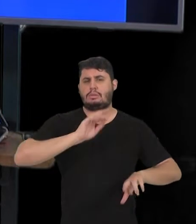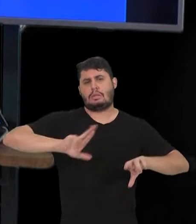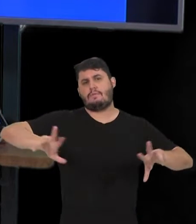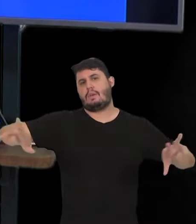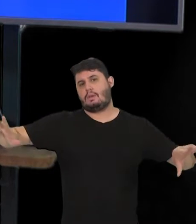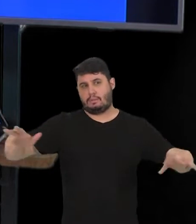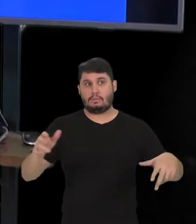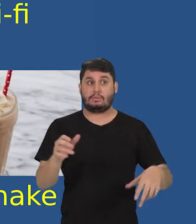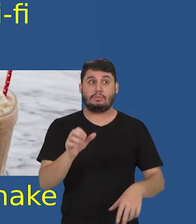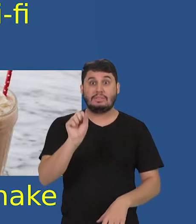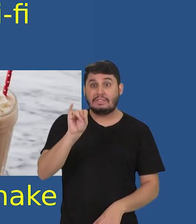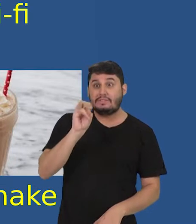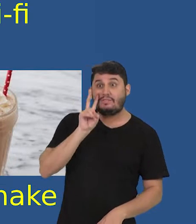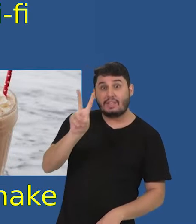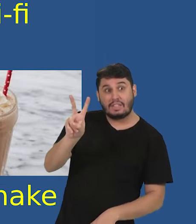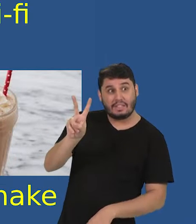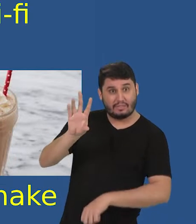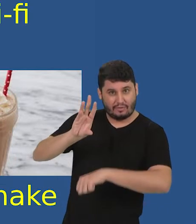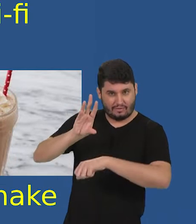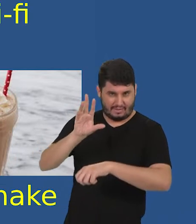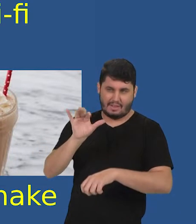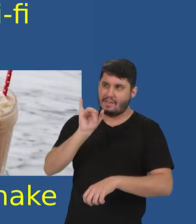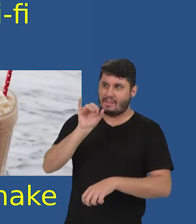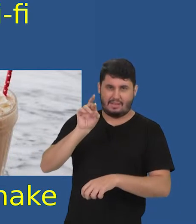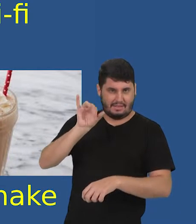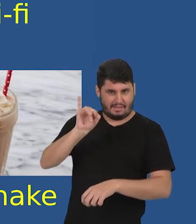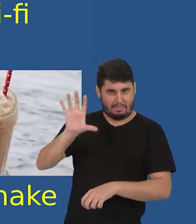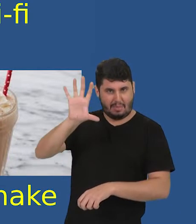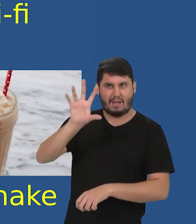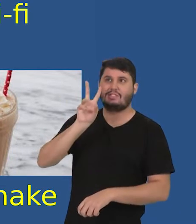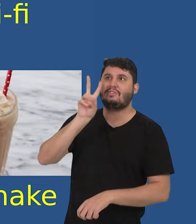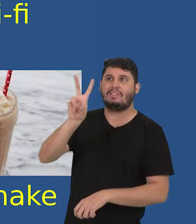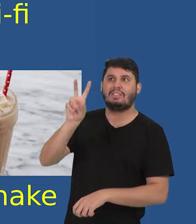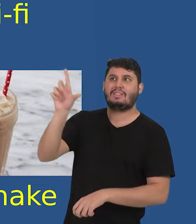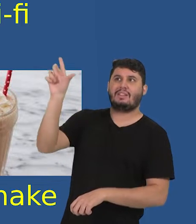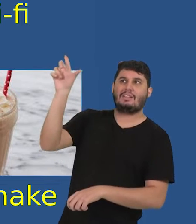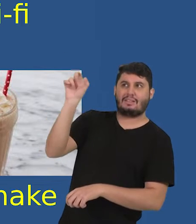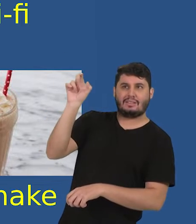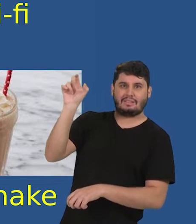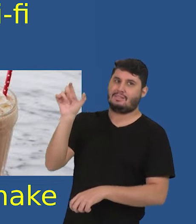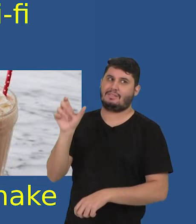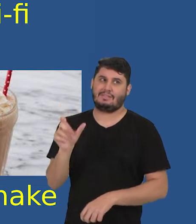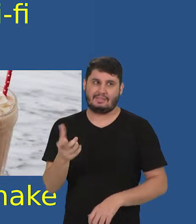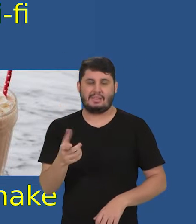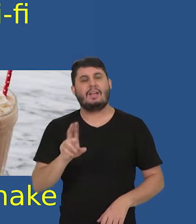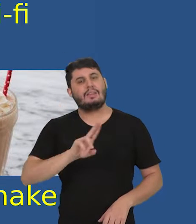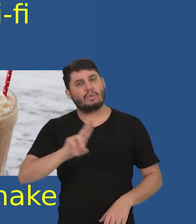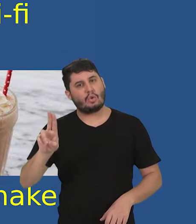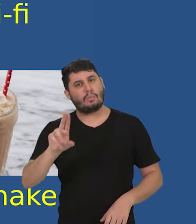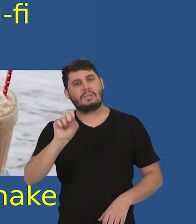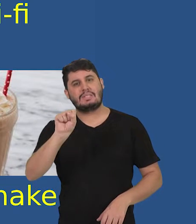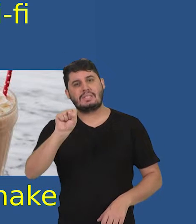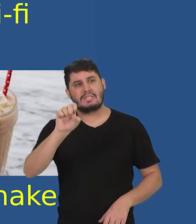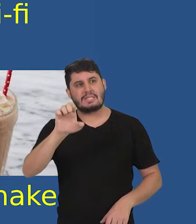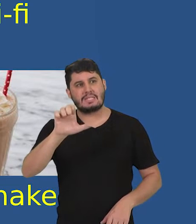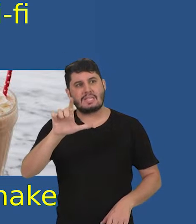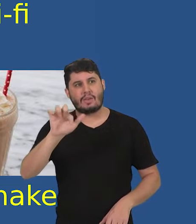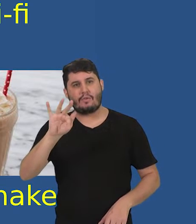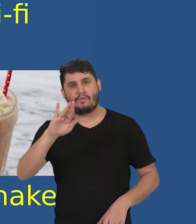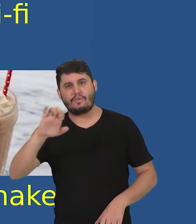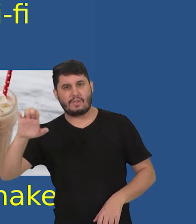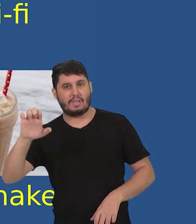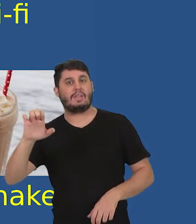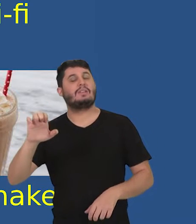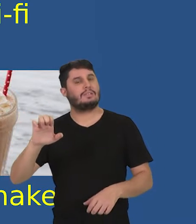quando a gente vê uma figura dessa, a gente não traduz, né? Todo mundo já repete automaticamente, ela está fazendo uma selfie, né? E de fato está fazendo uma selfie. Então aí não houve